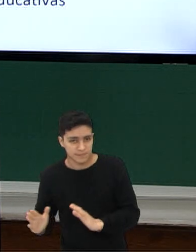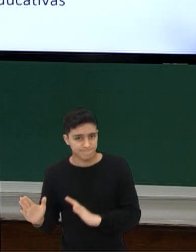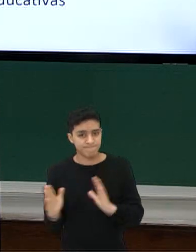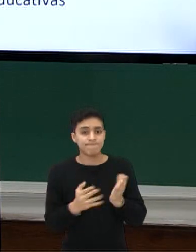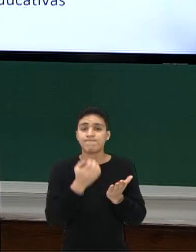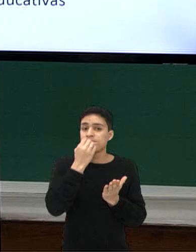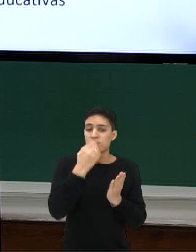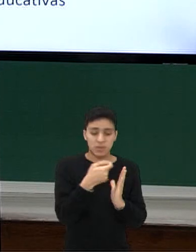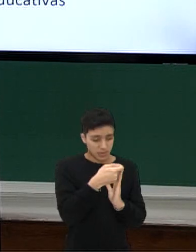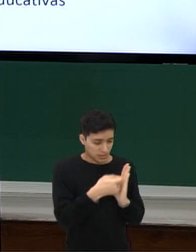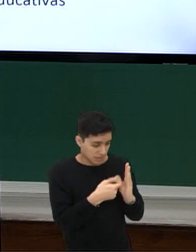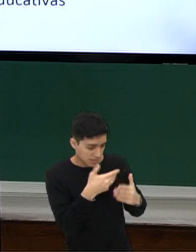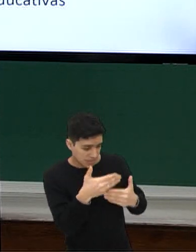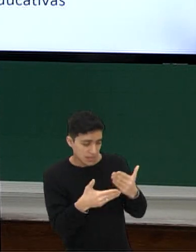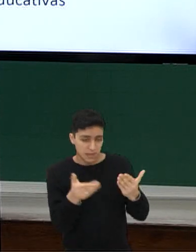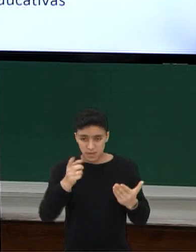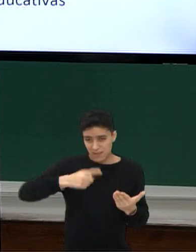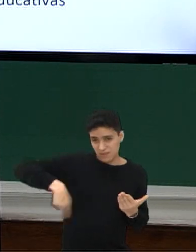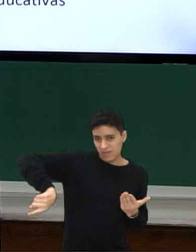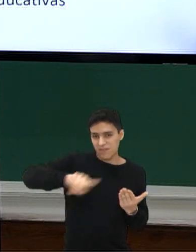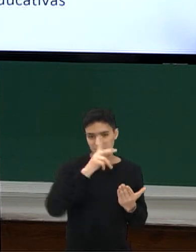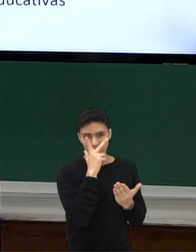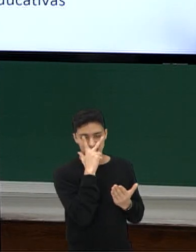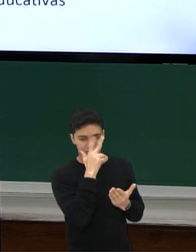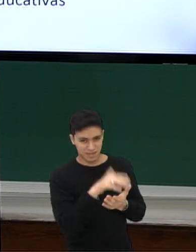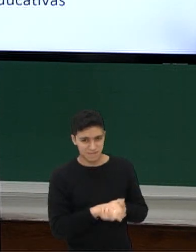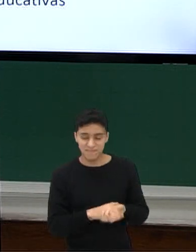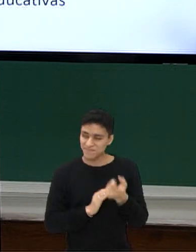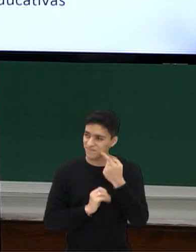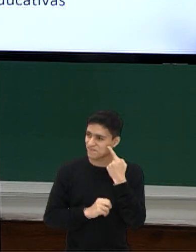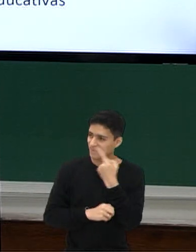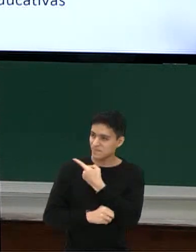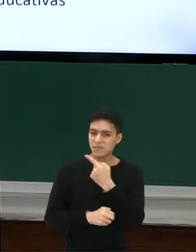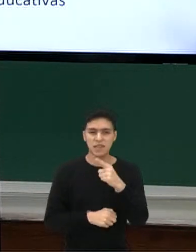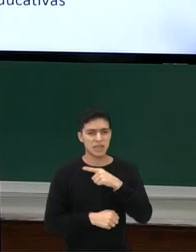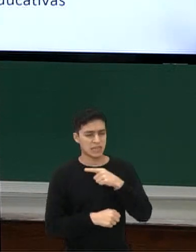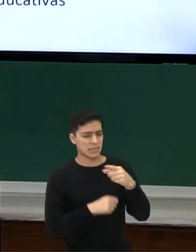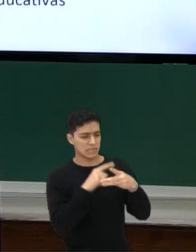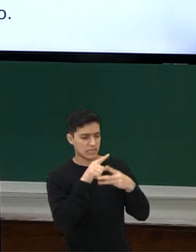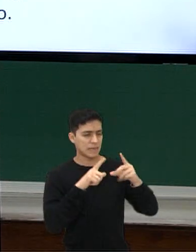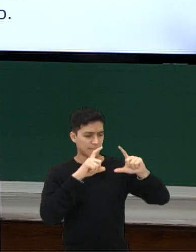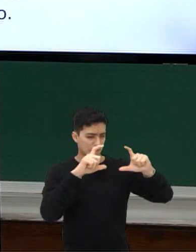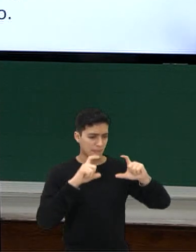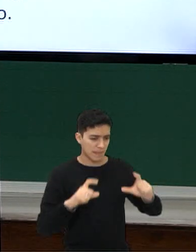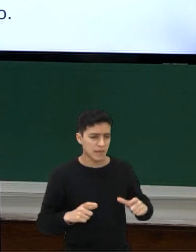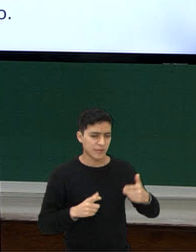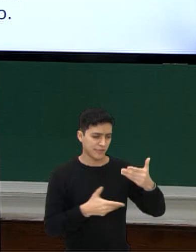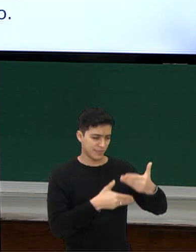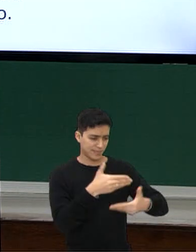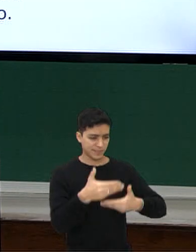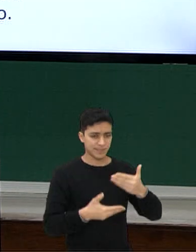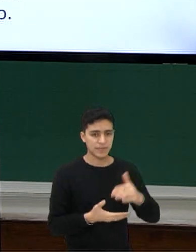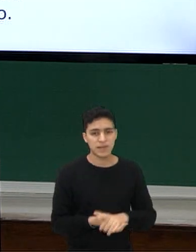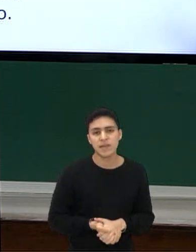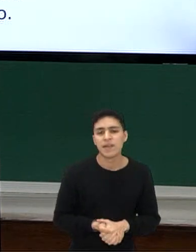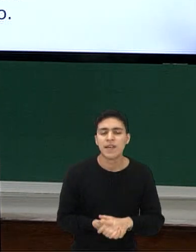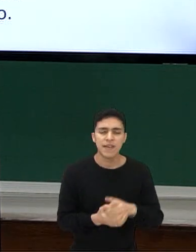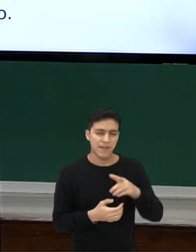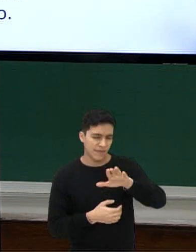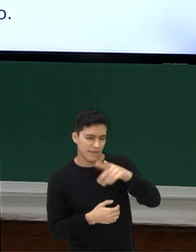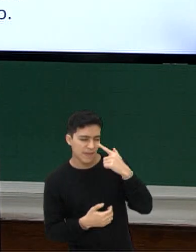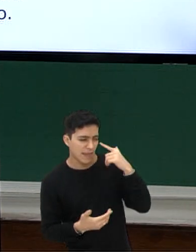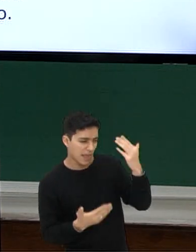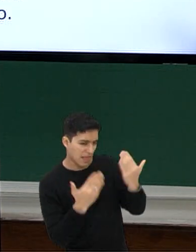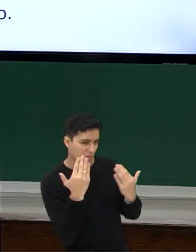Muito bom, né? O desenvolvimento dele, o que vocês acharam? Vamos ver, ele fez ali 3 parágrafos, né, de desenvolvimento. Vamos analisar